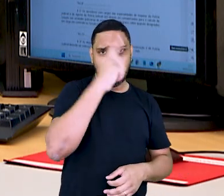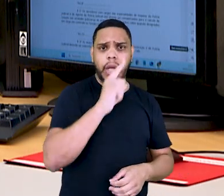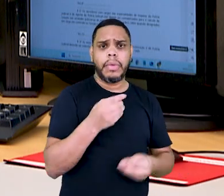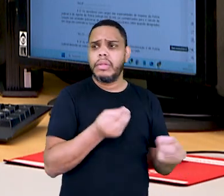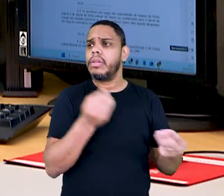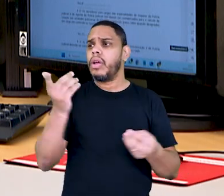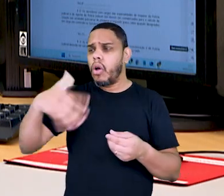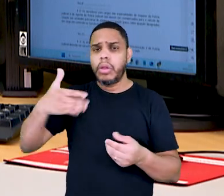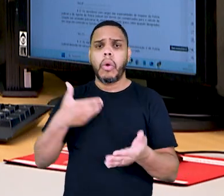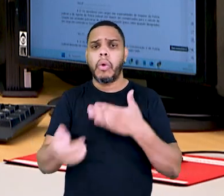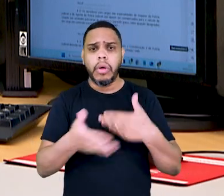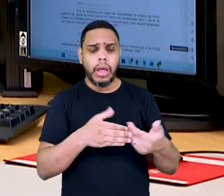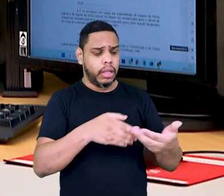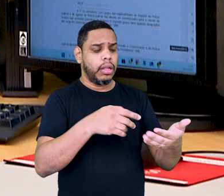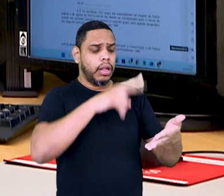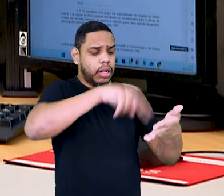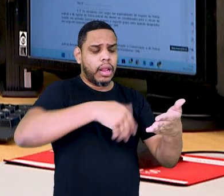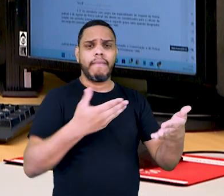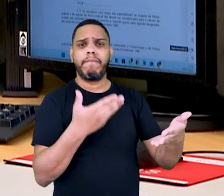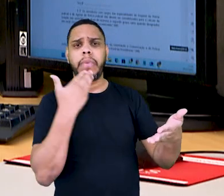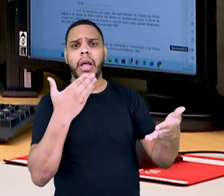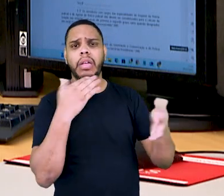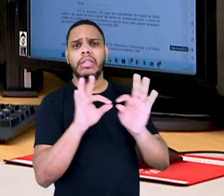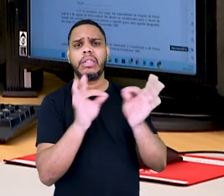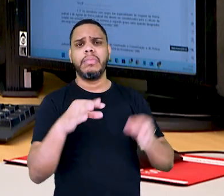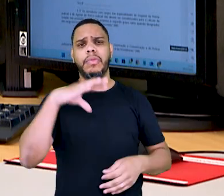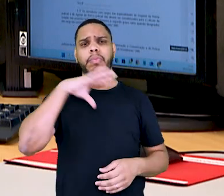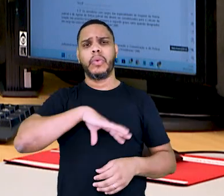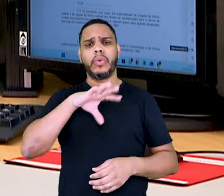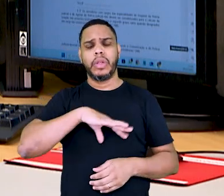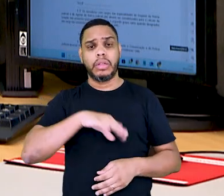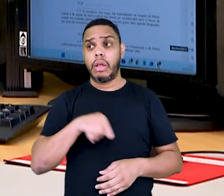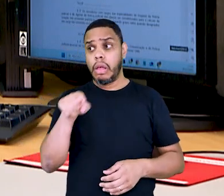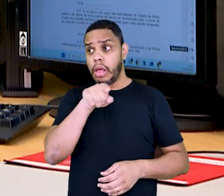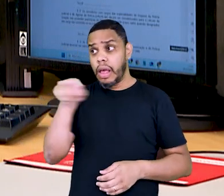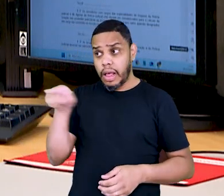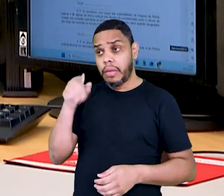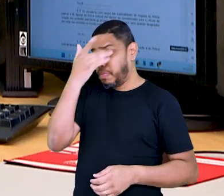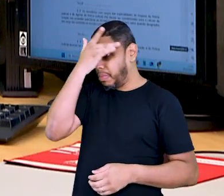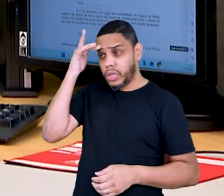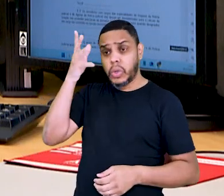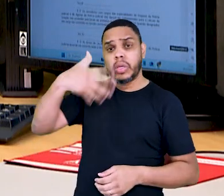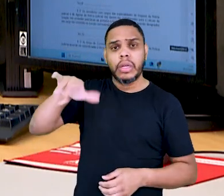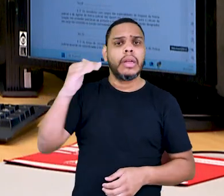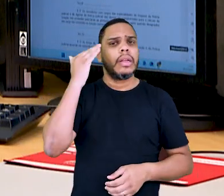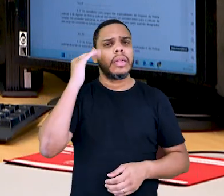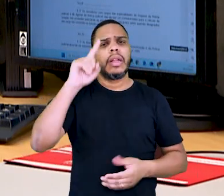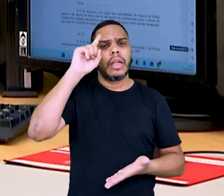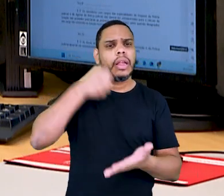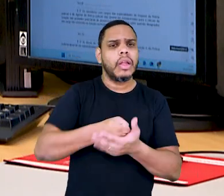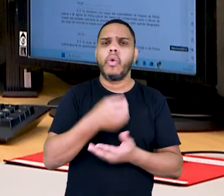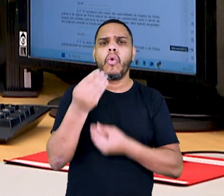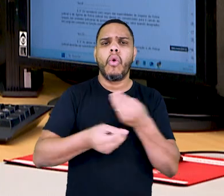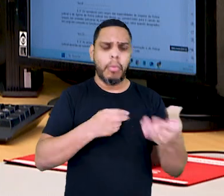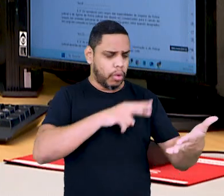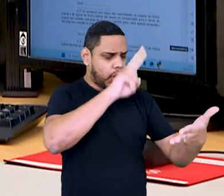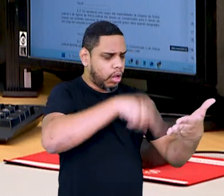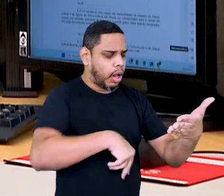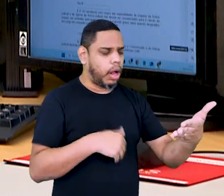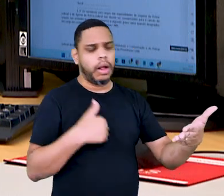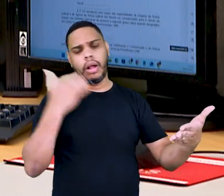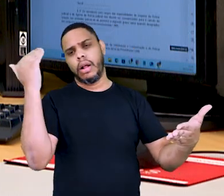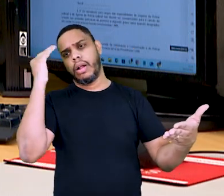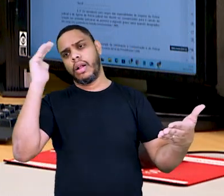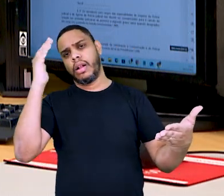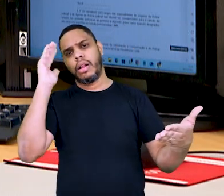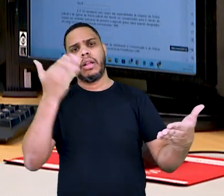que a gente faz aqui e principalmente elas entenderem o teor das decisões, né? Porque